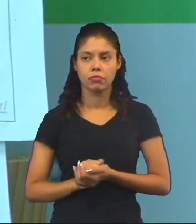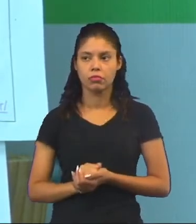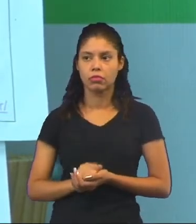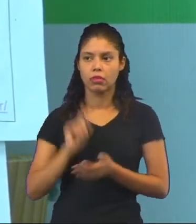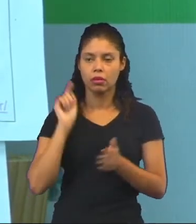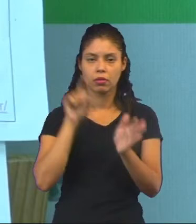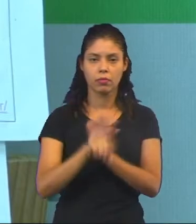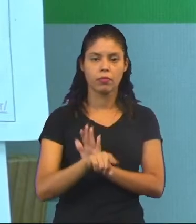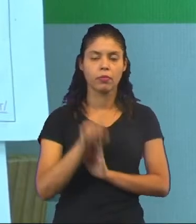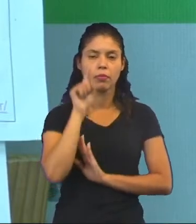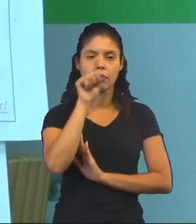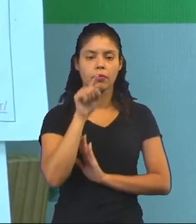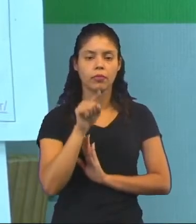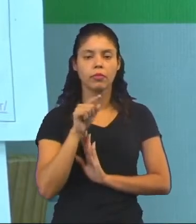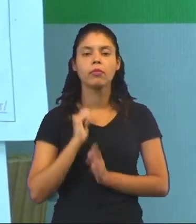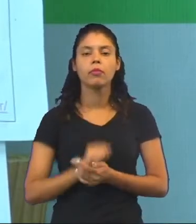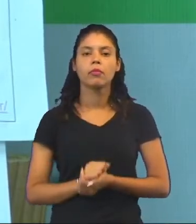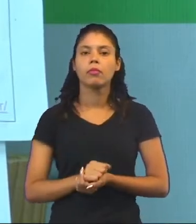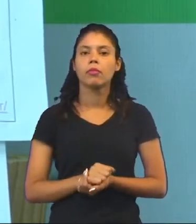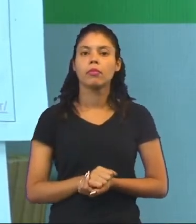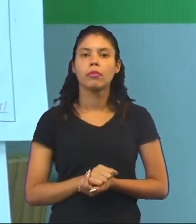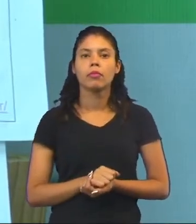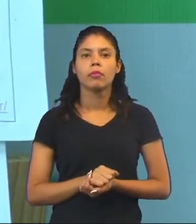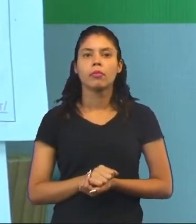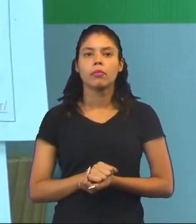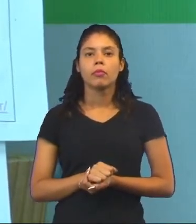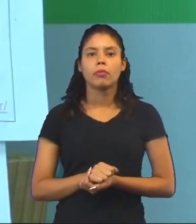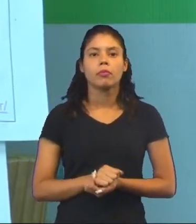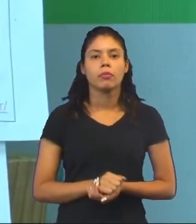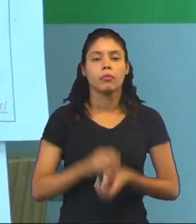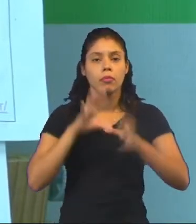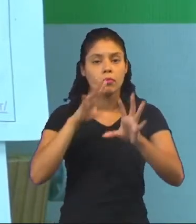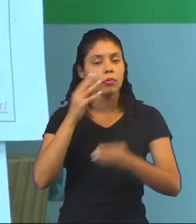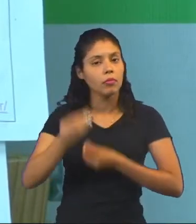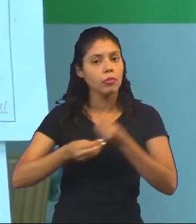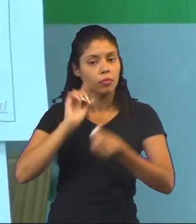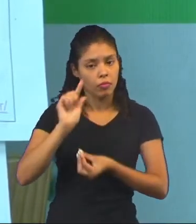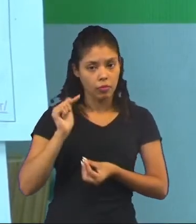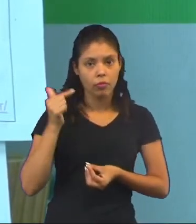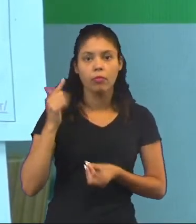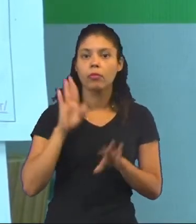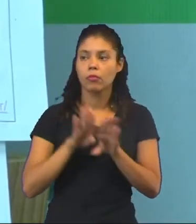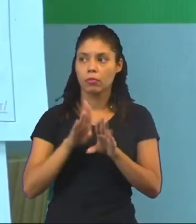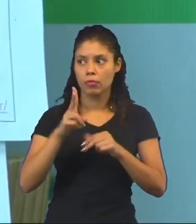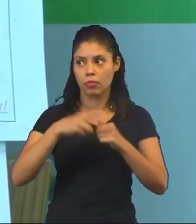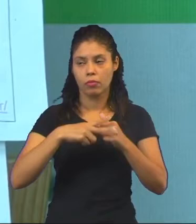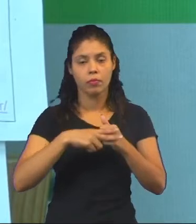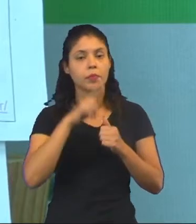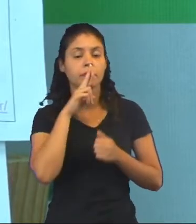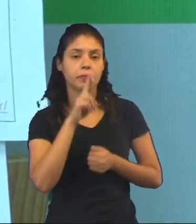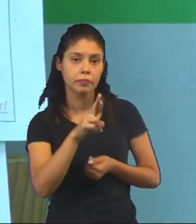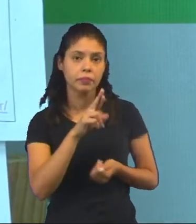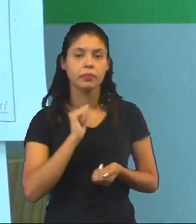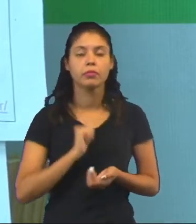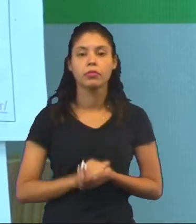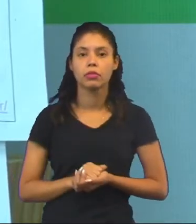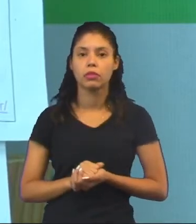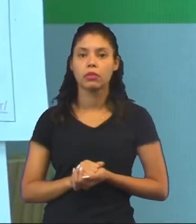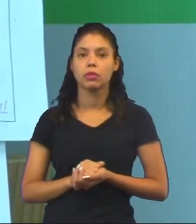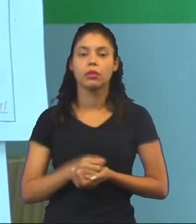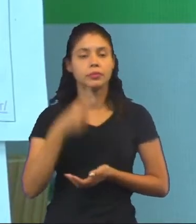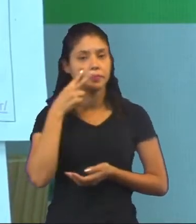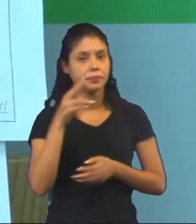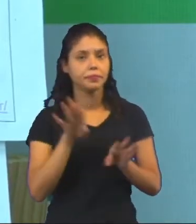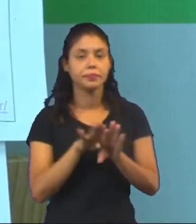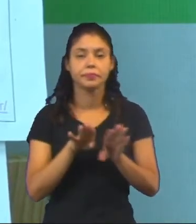Perguntou, 2 pontos. Aí tem a pergunta, tá? Assim como o próximo verbo também, ó, responder, do verbo responder, que nós